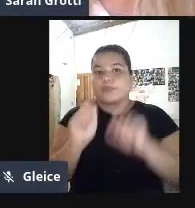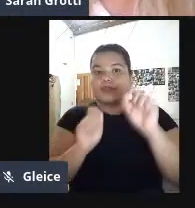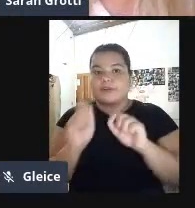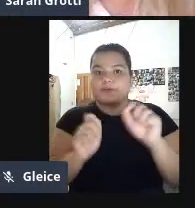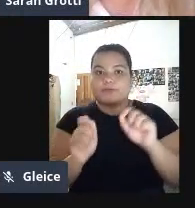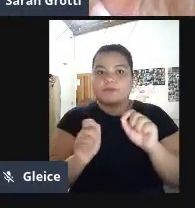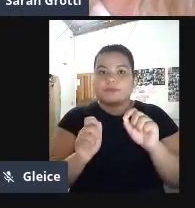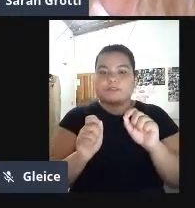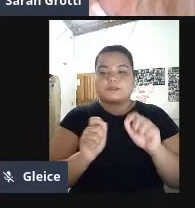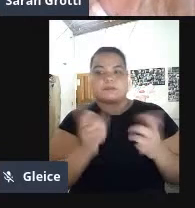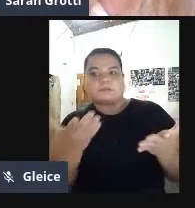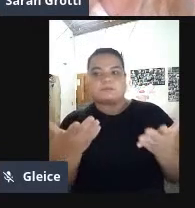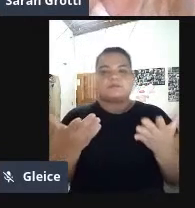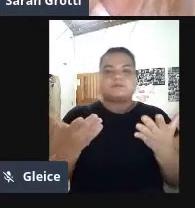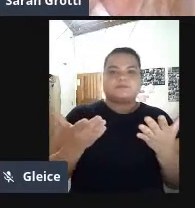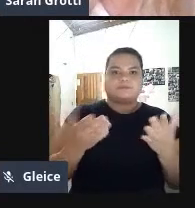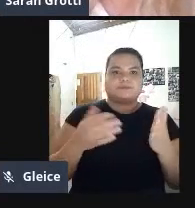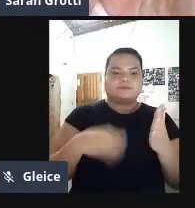quantidade